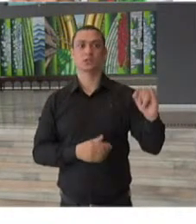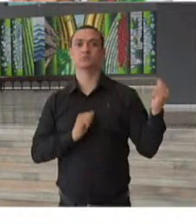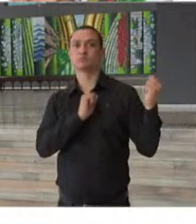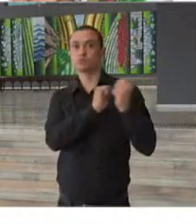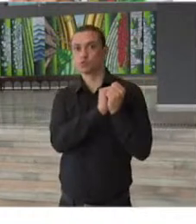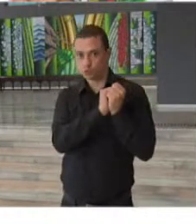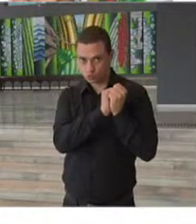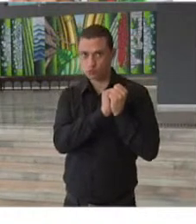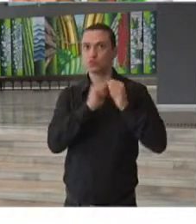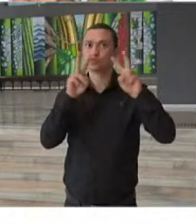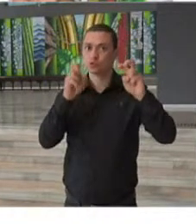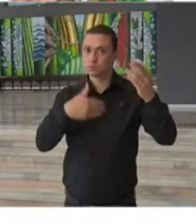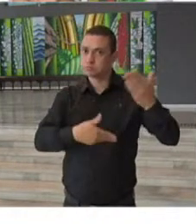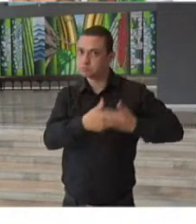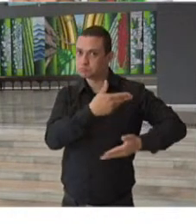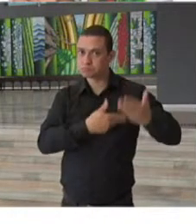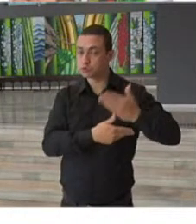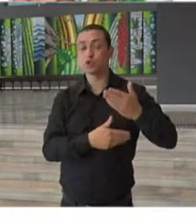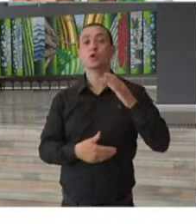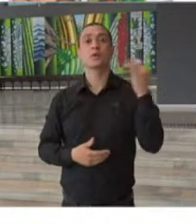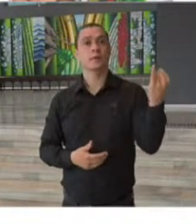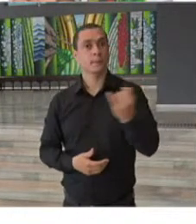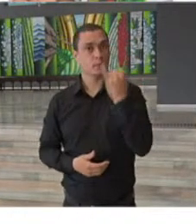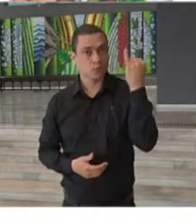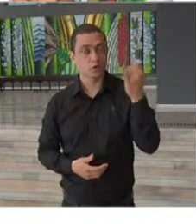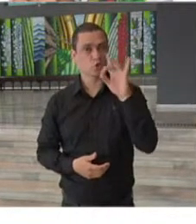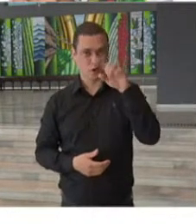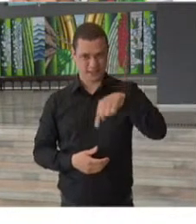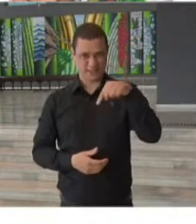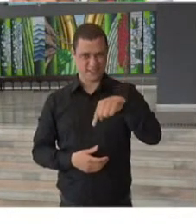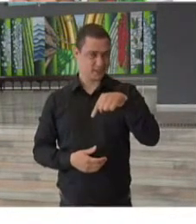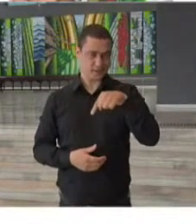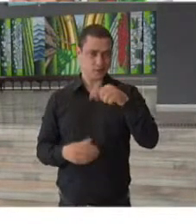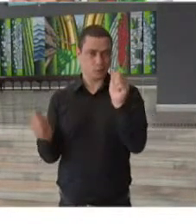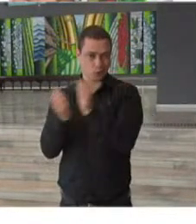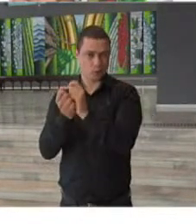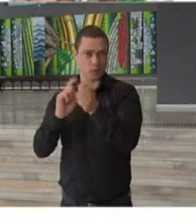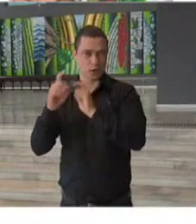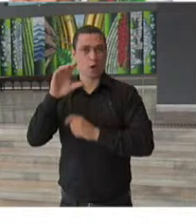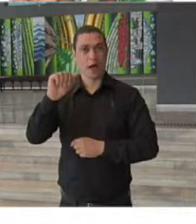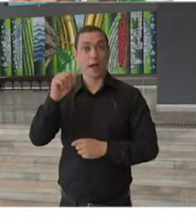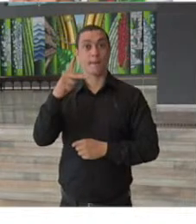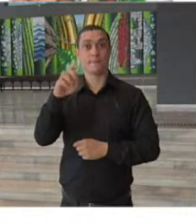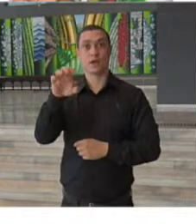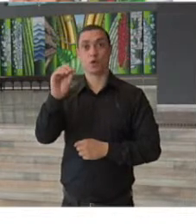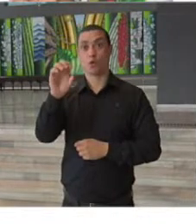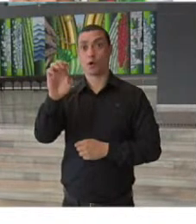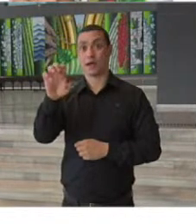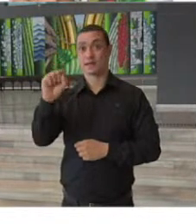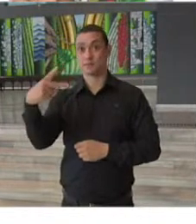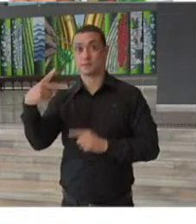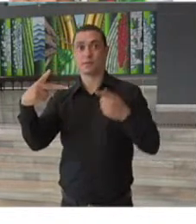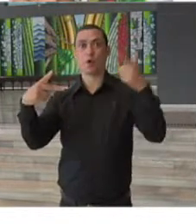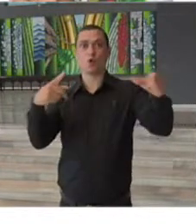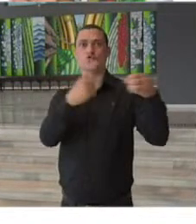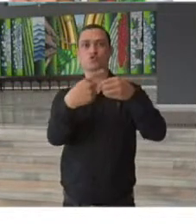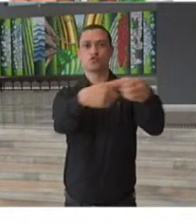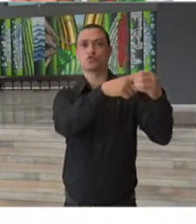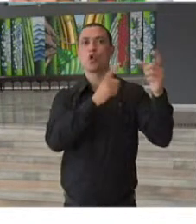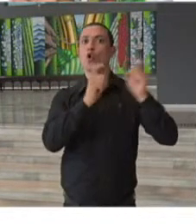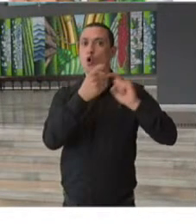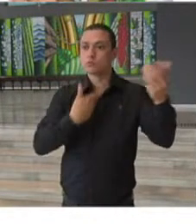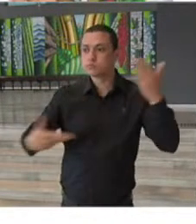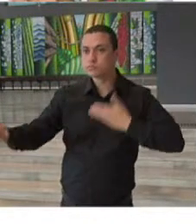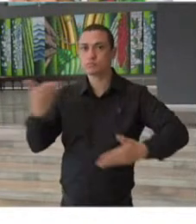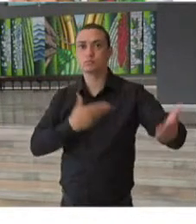esse tema também, importante não só aqui nesta reunião com a POESP, mas também na relação com os municípios, que nós estamos